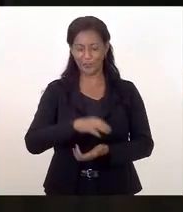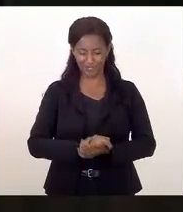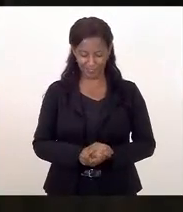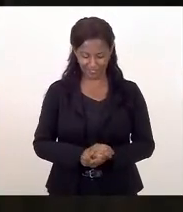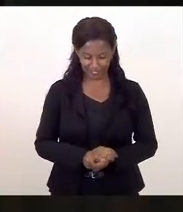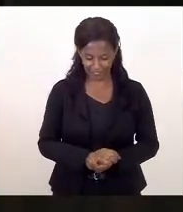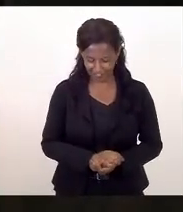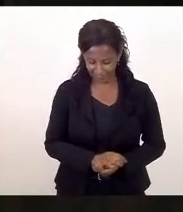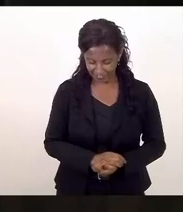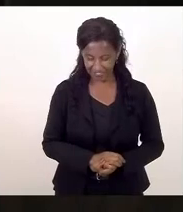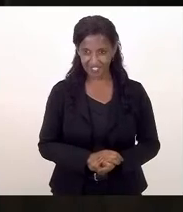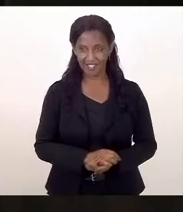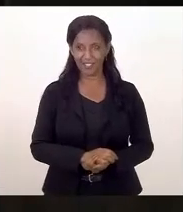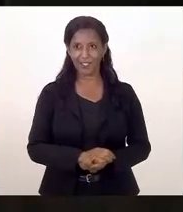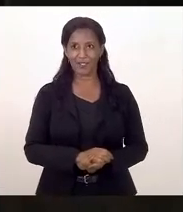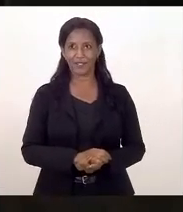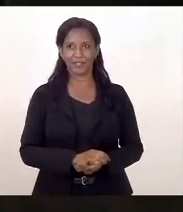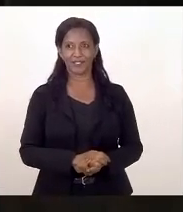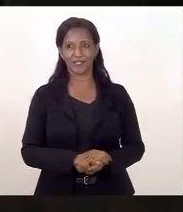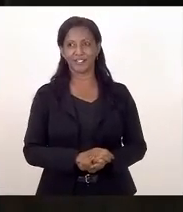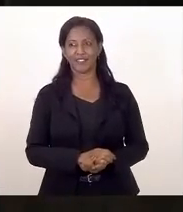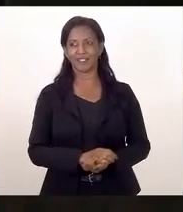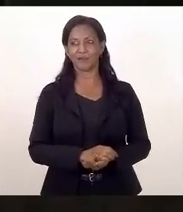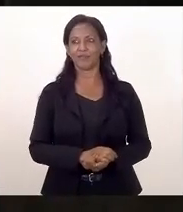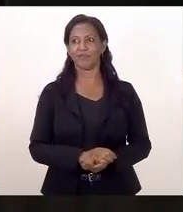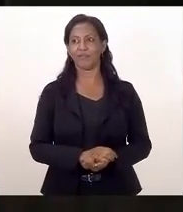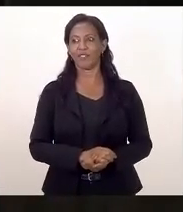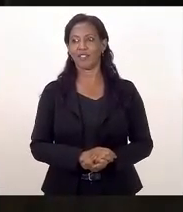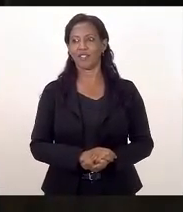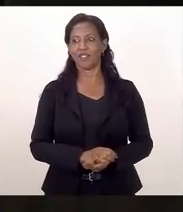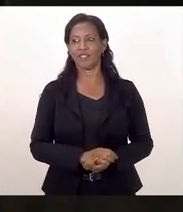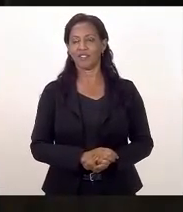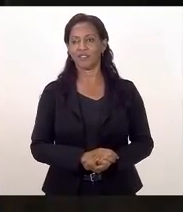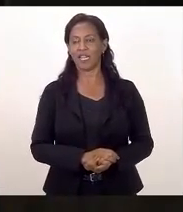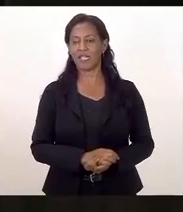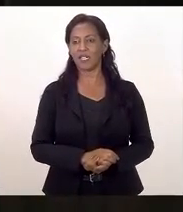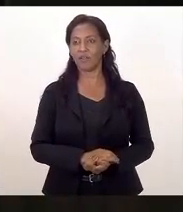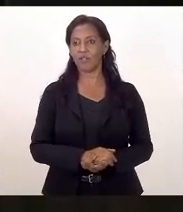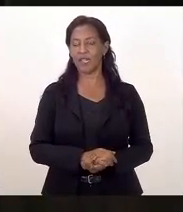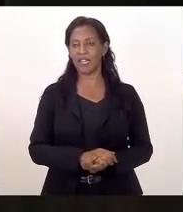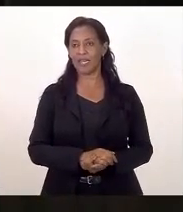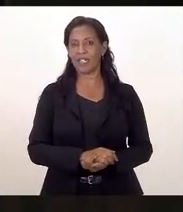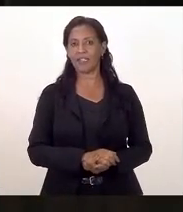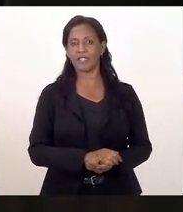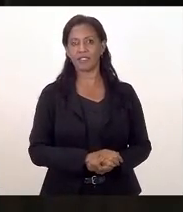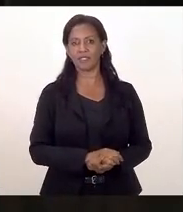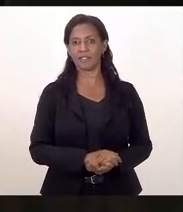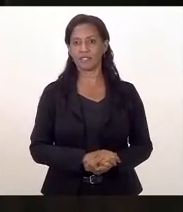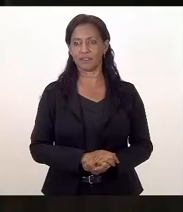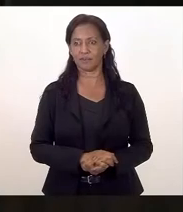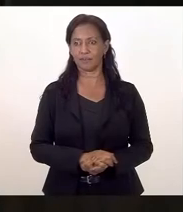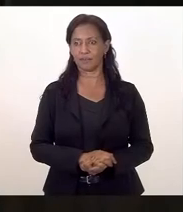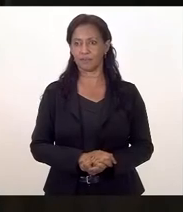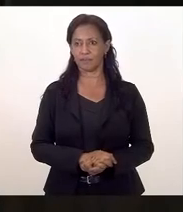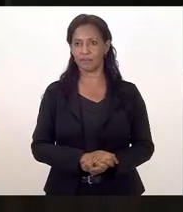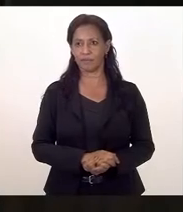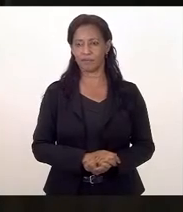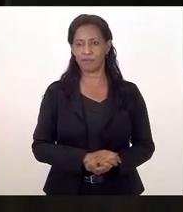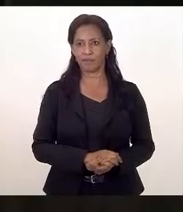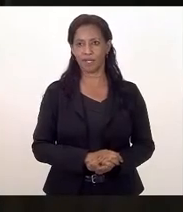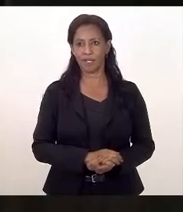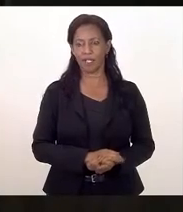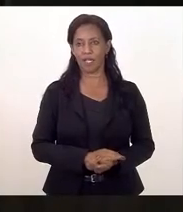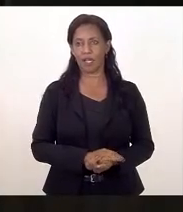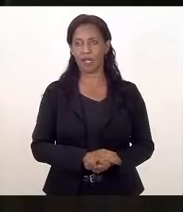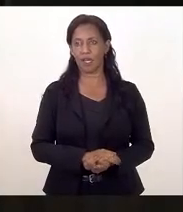Perdão, bem lembrado, deputada. Seis minutos, conforme nós combinamos e consolidamos